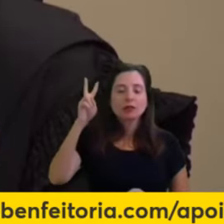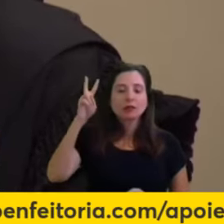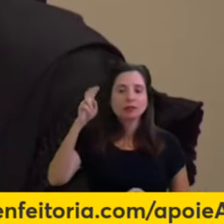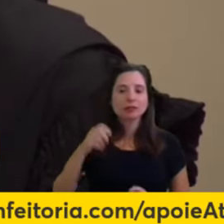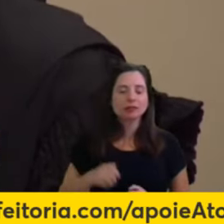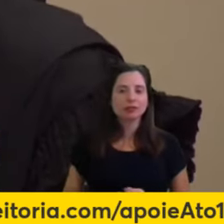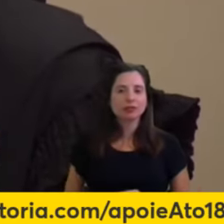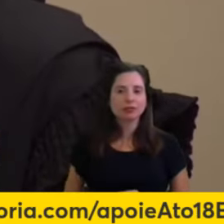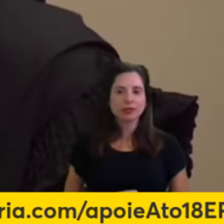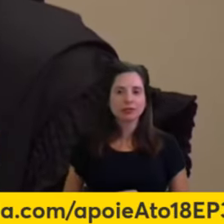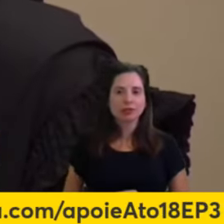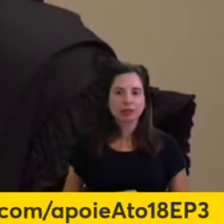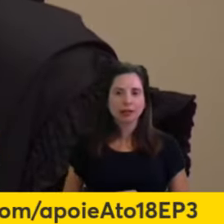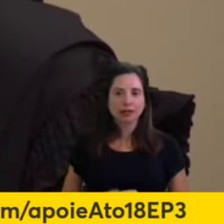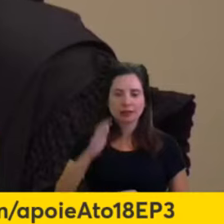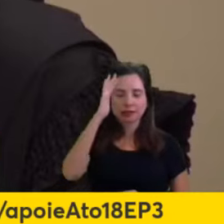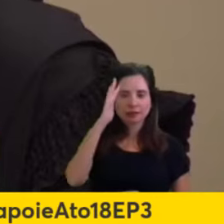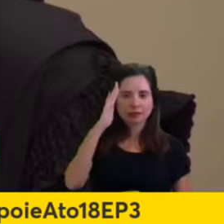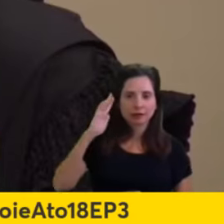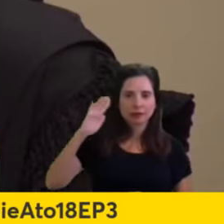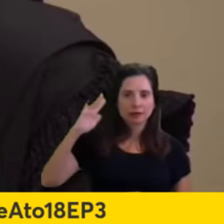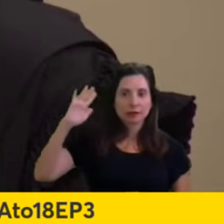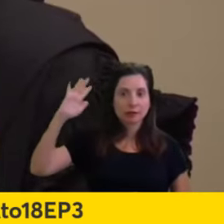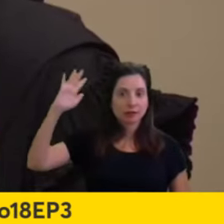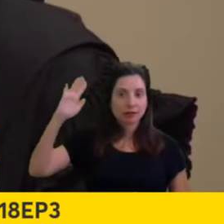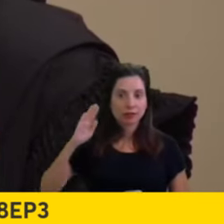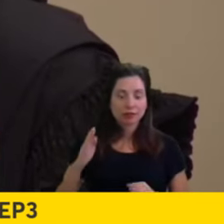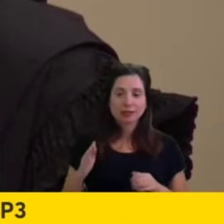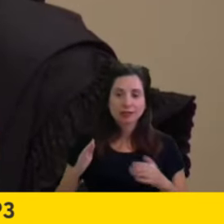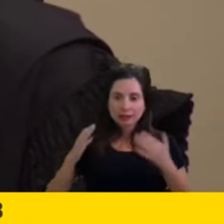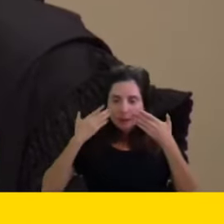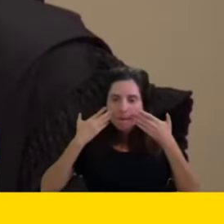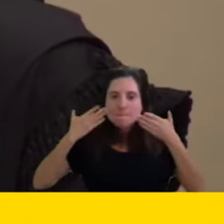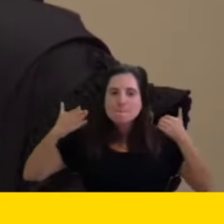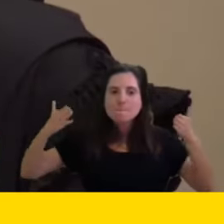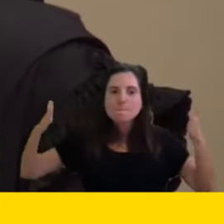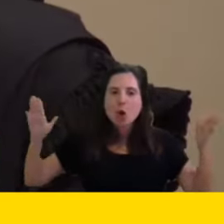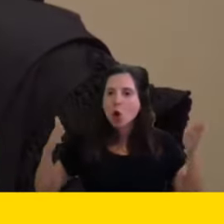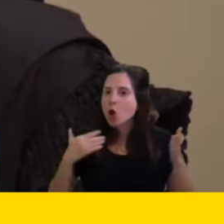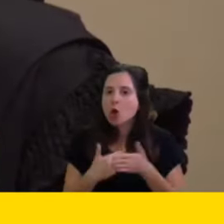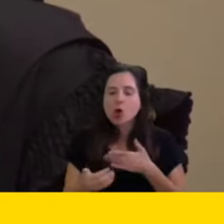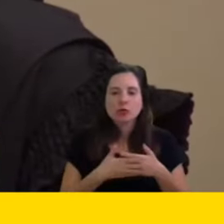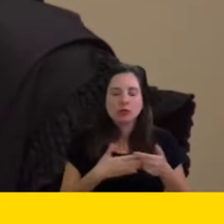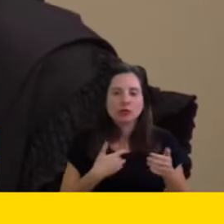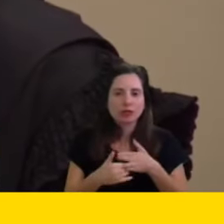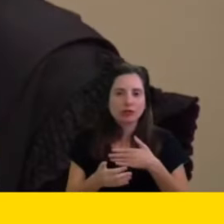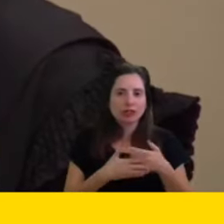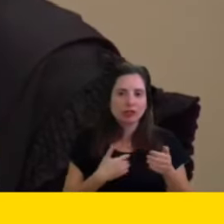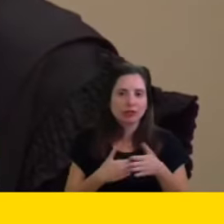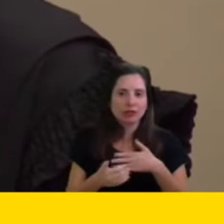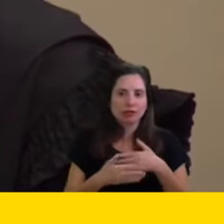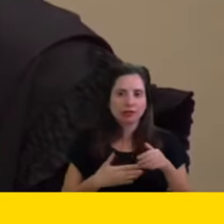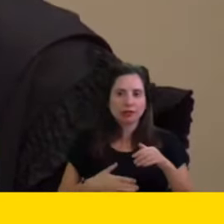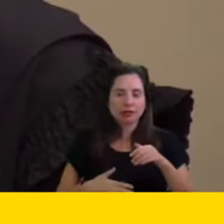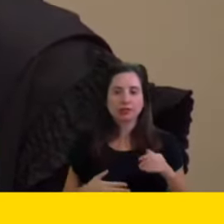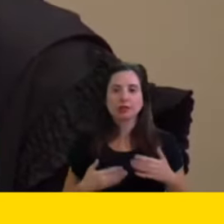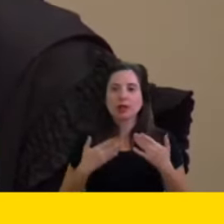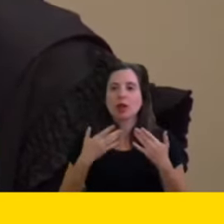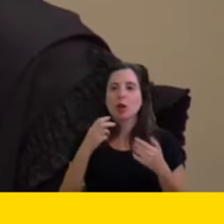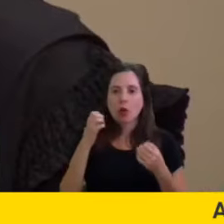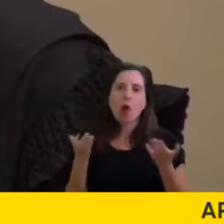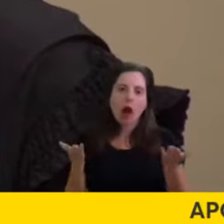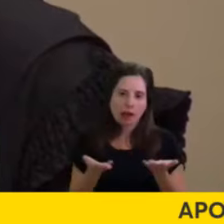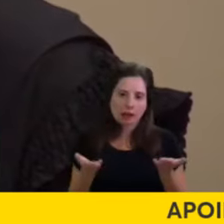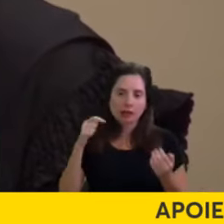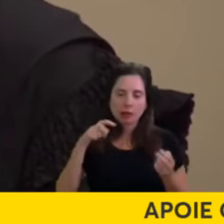imagine senhor presidente aqueles que hoje se lançam pré-candidatos a qualquer cargo seja prefeito na próxima legislatura ou como já estamos vendo aqui a